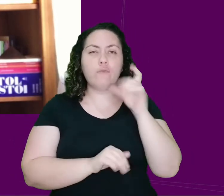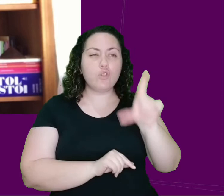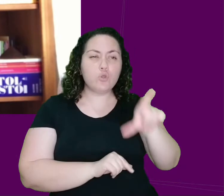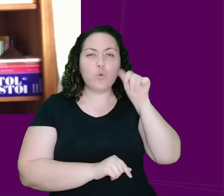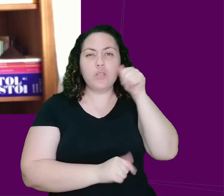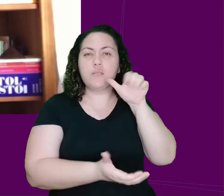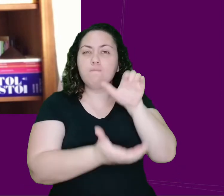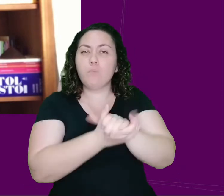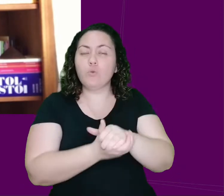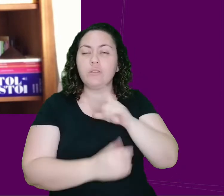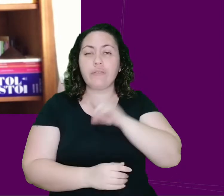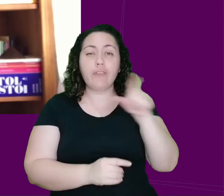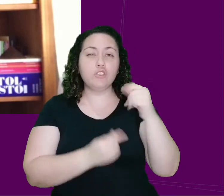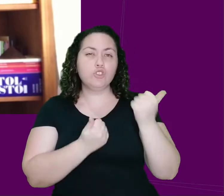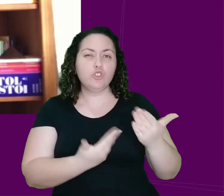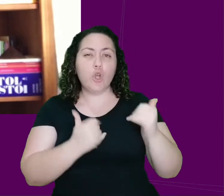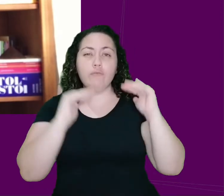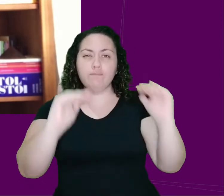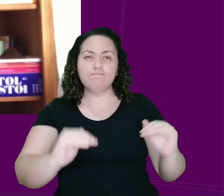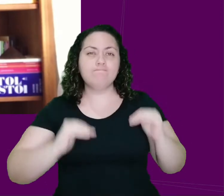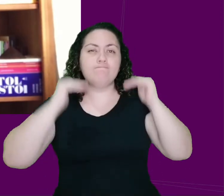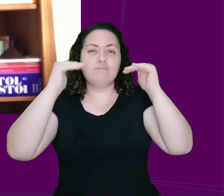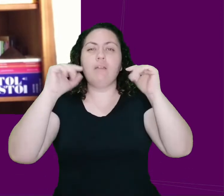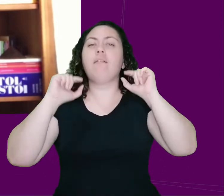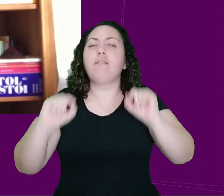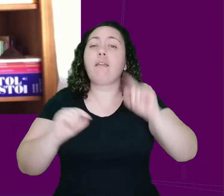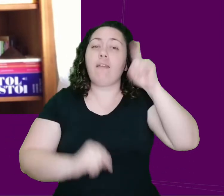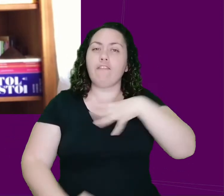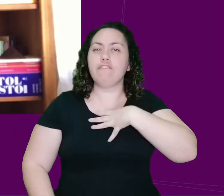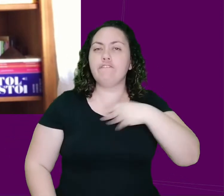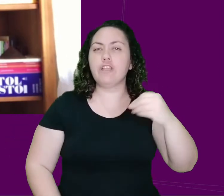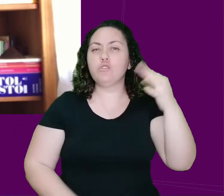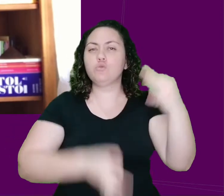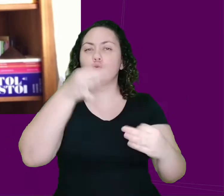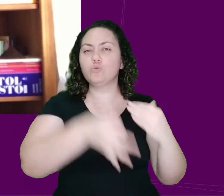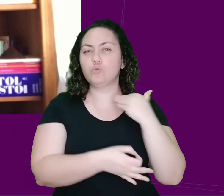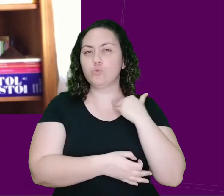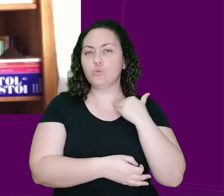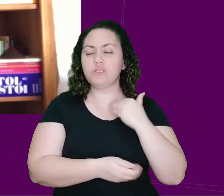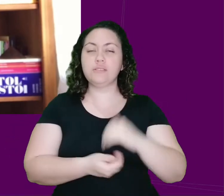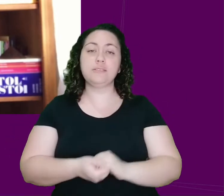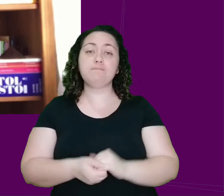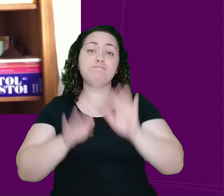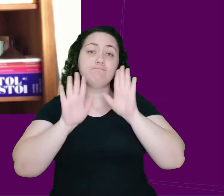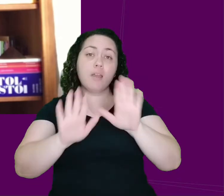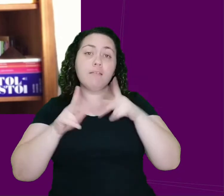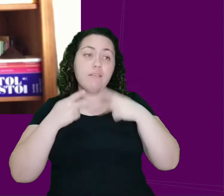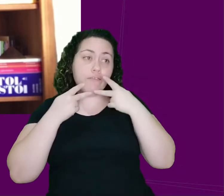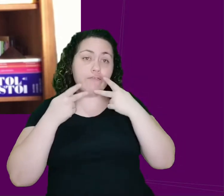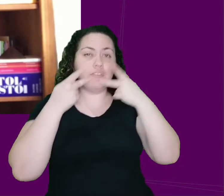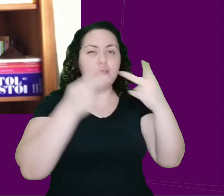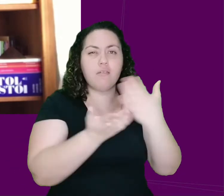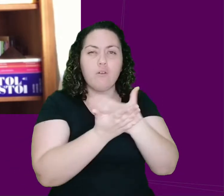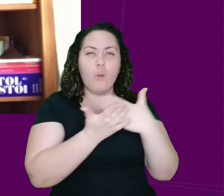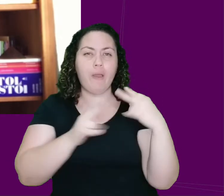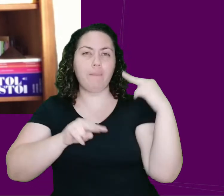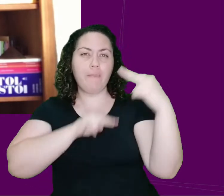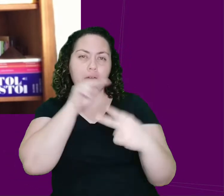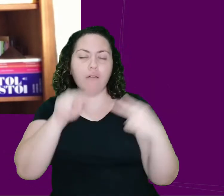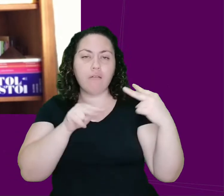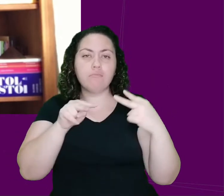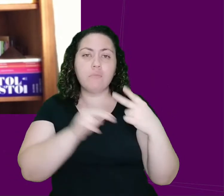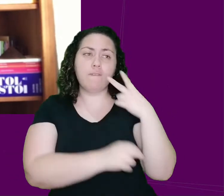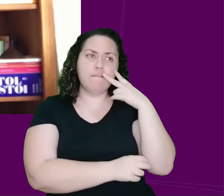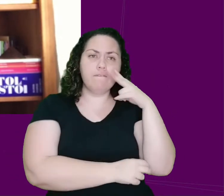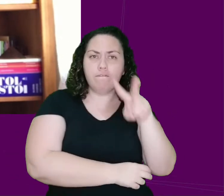de melhor posição social que conhece, a filha do juiz. No entanto, ao fazer a visita para iniciar a corte, ele